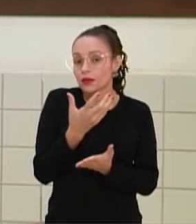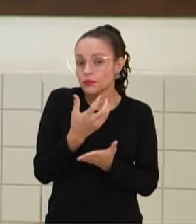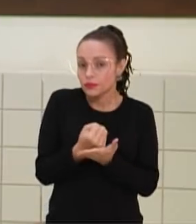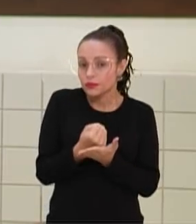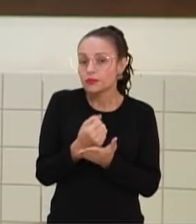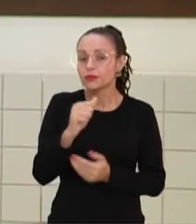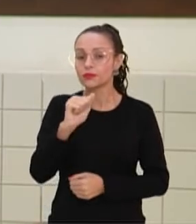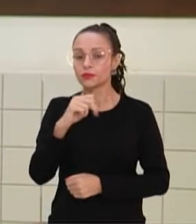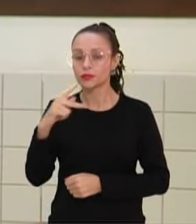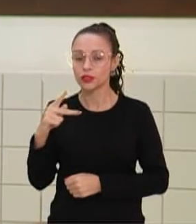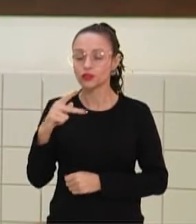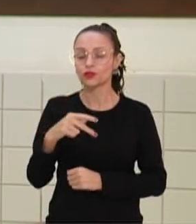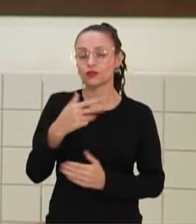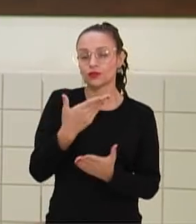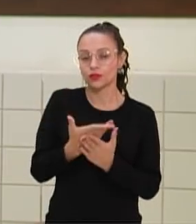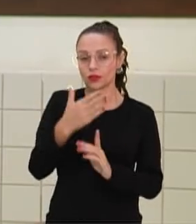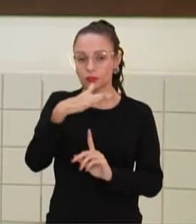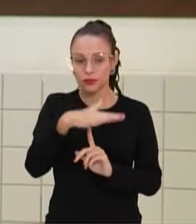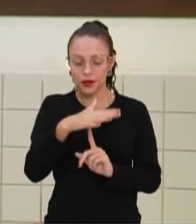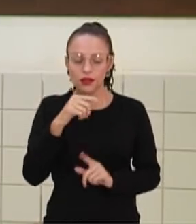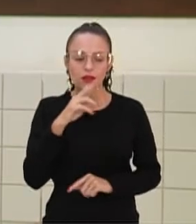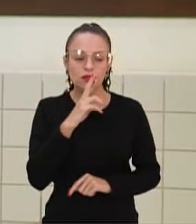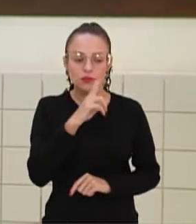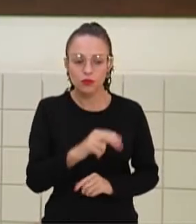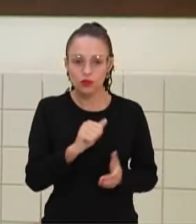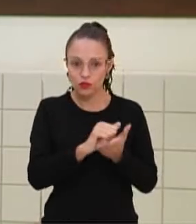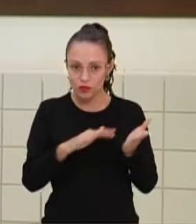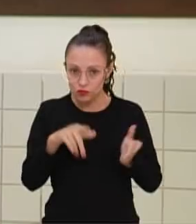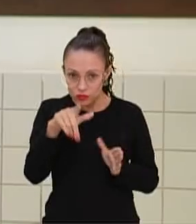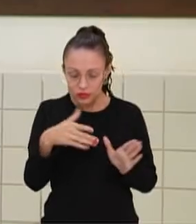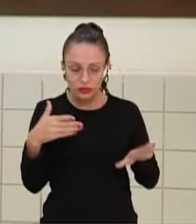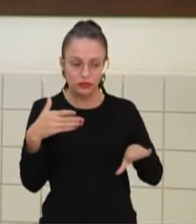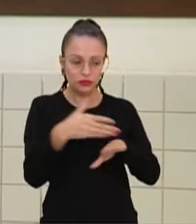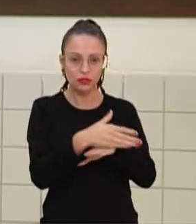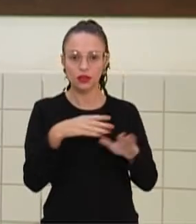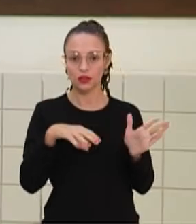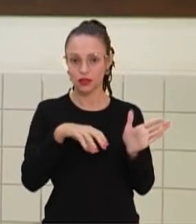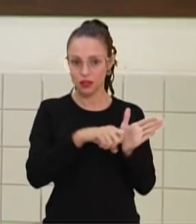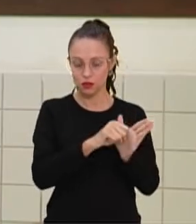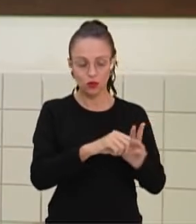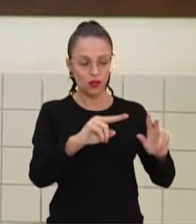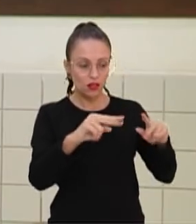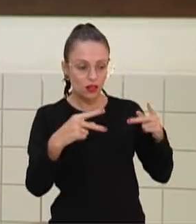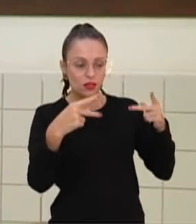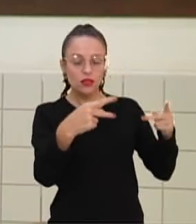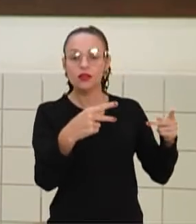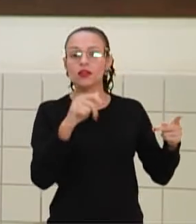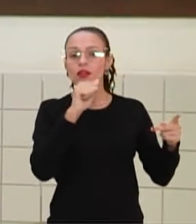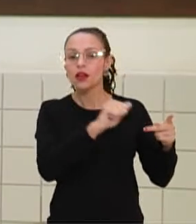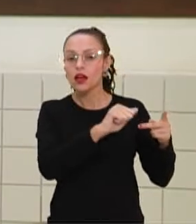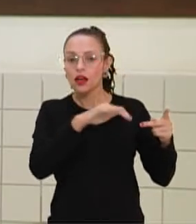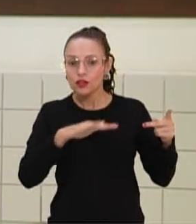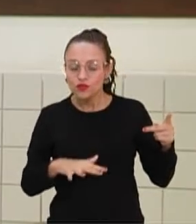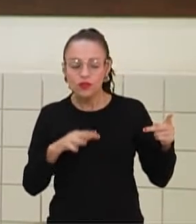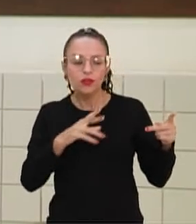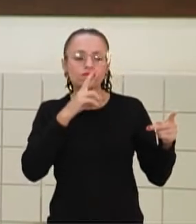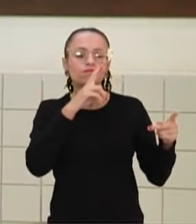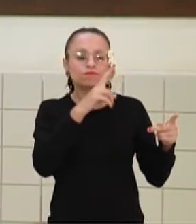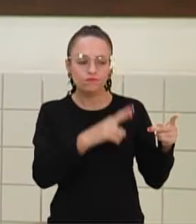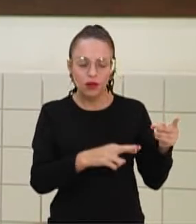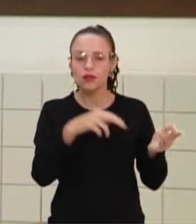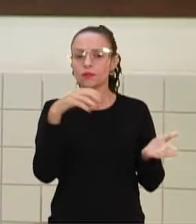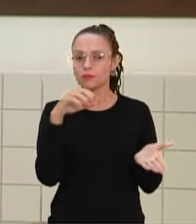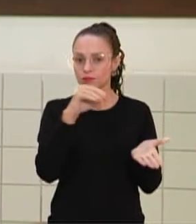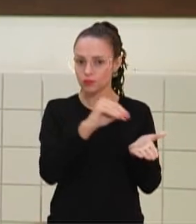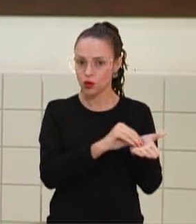de lá resolver as atividades. Quando você acessa o Classroom, você tem o link da atividade. Respondendo a atividade, você já garante a